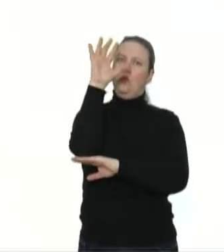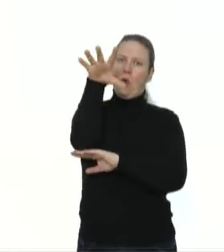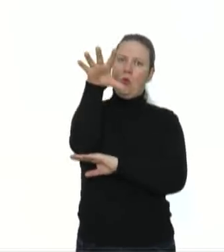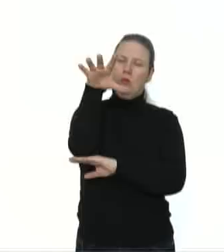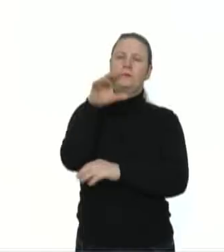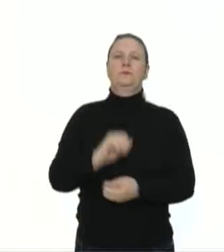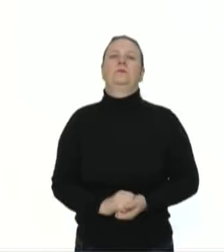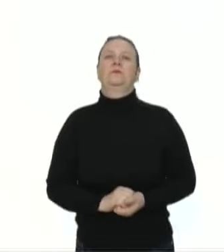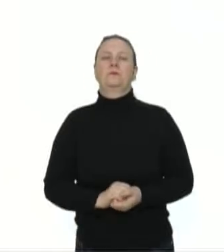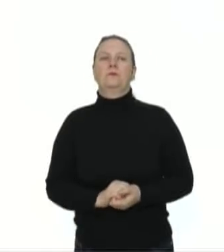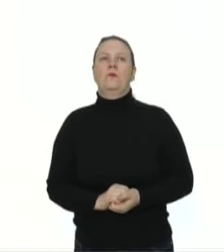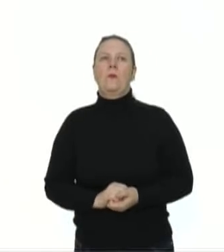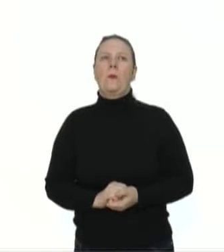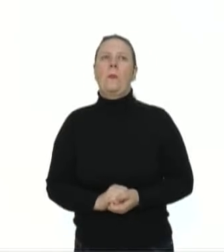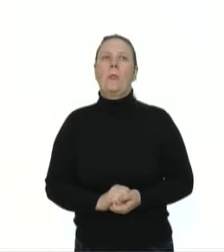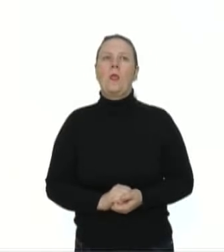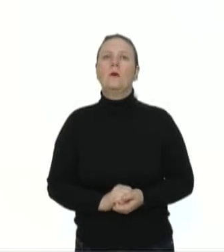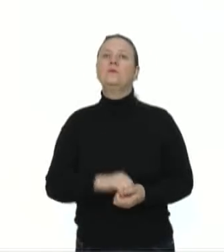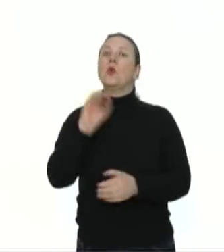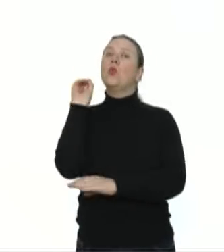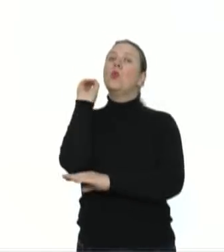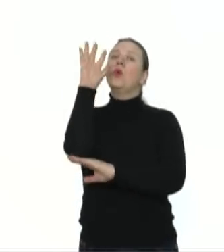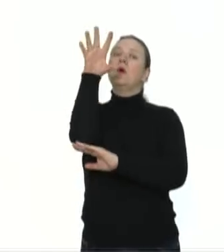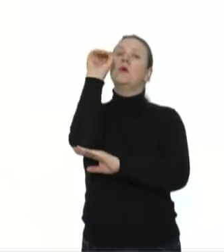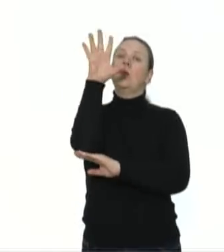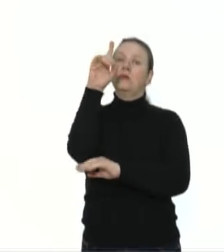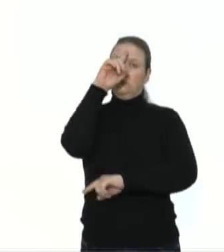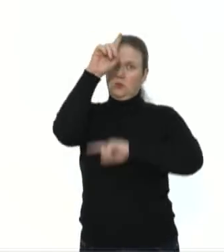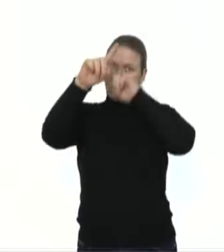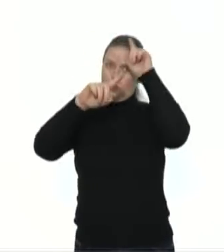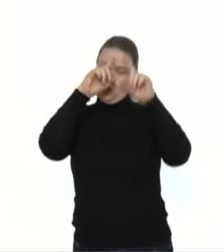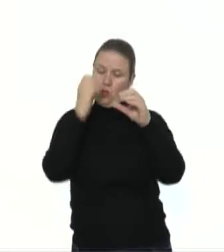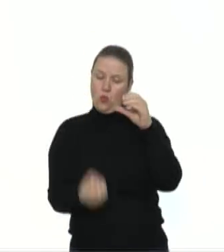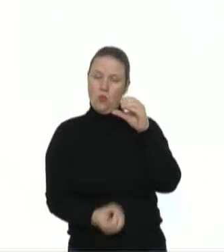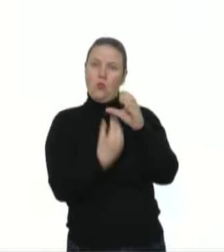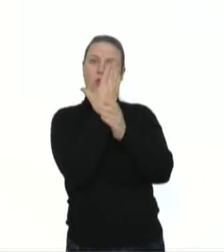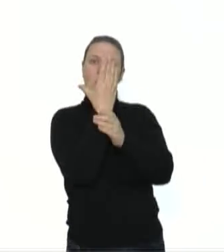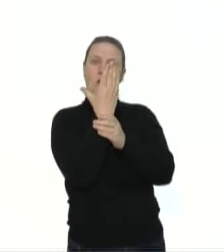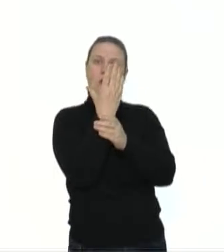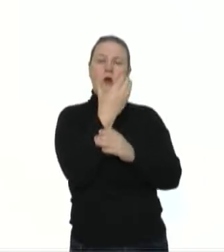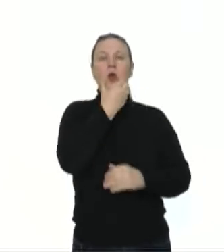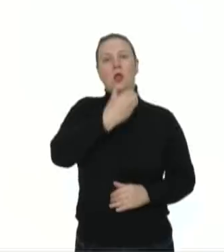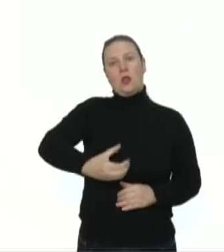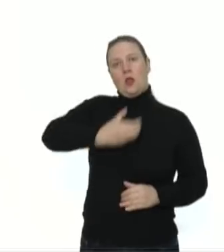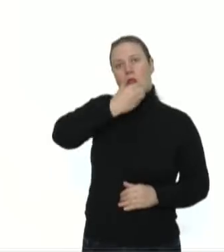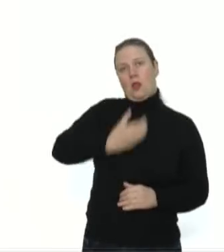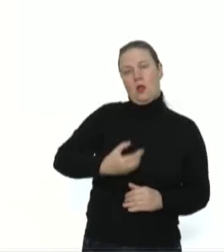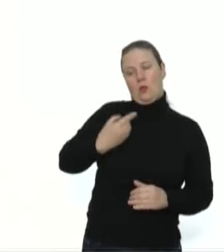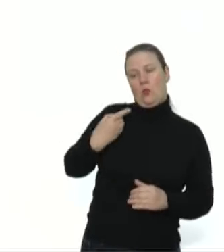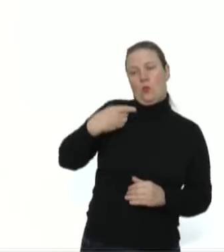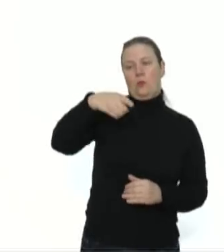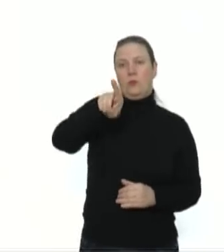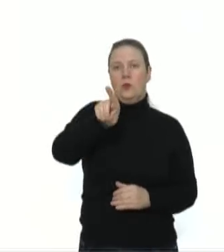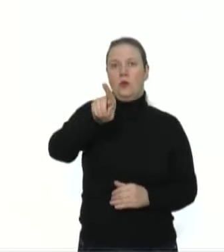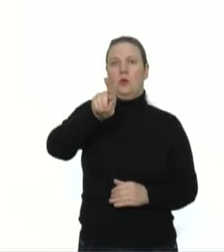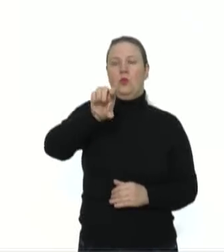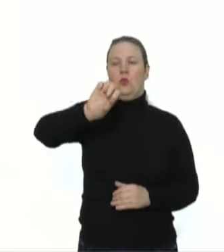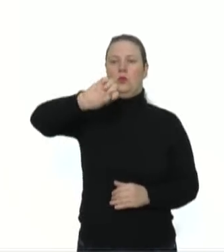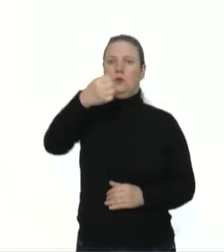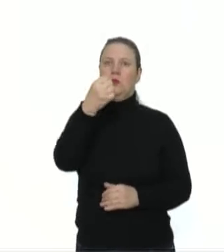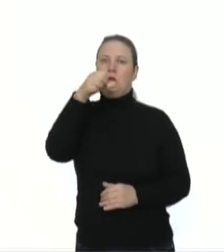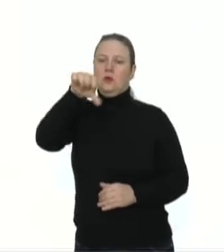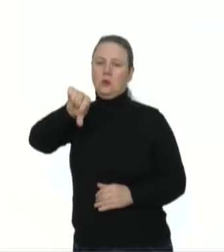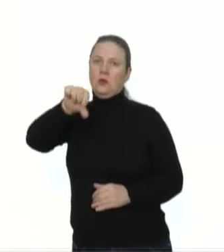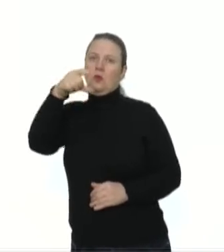ball. O basquete foi inventado no início de dezembro de 1891